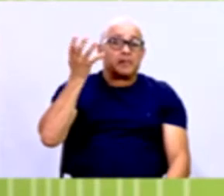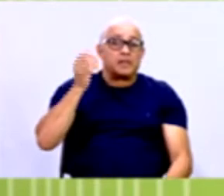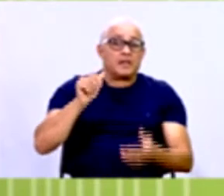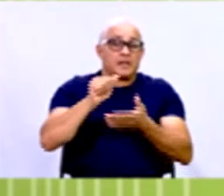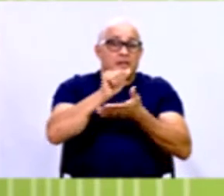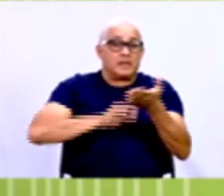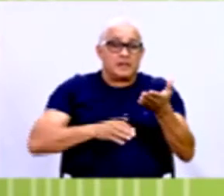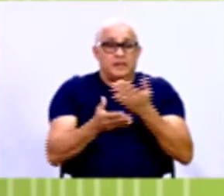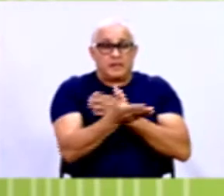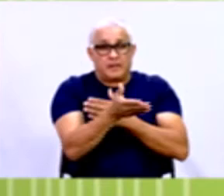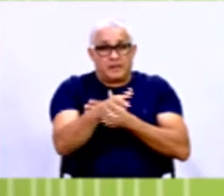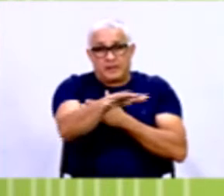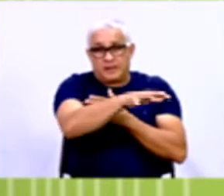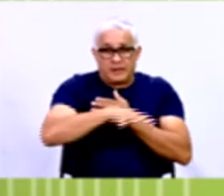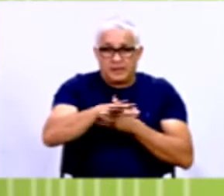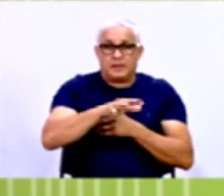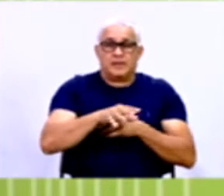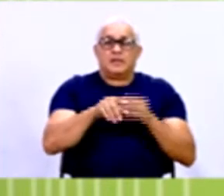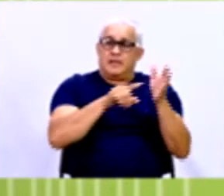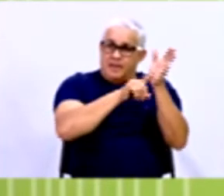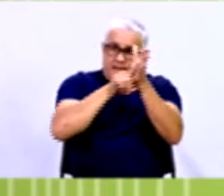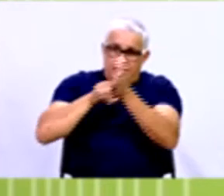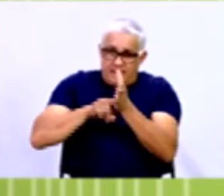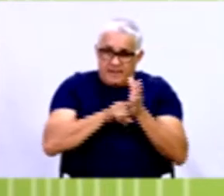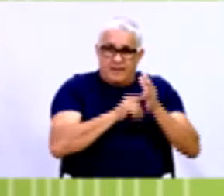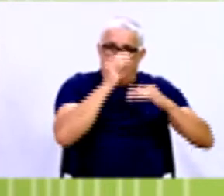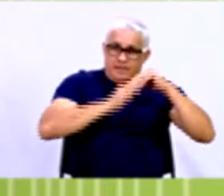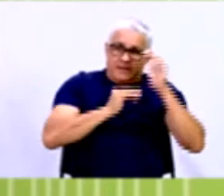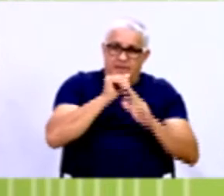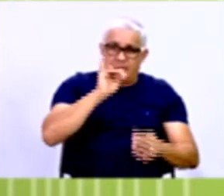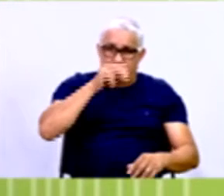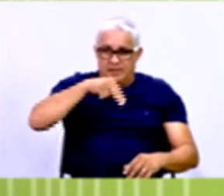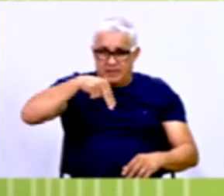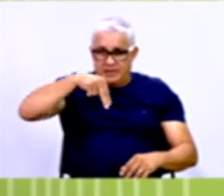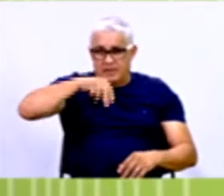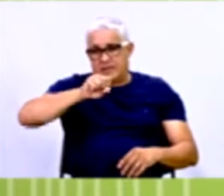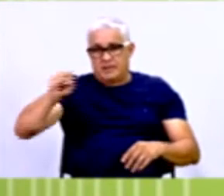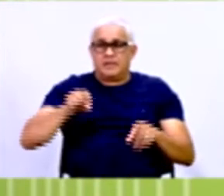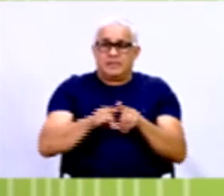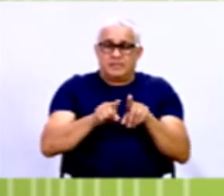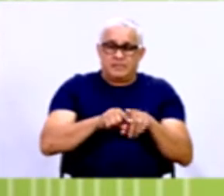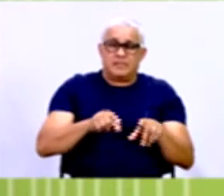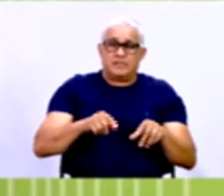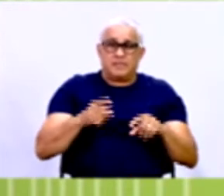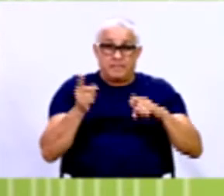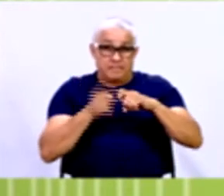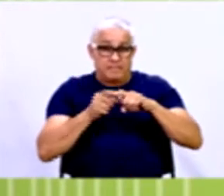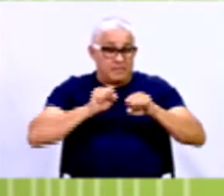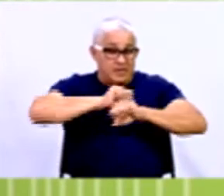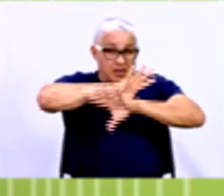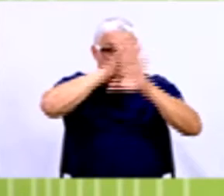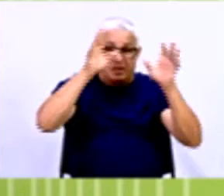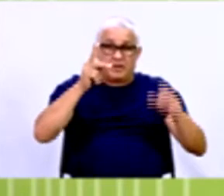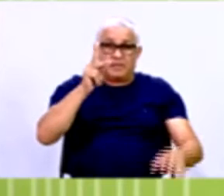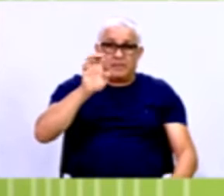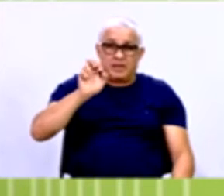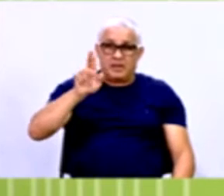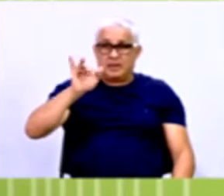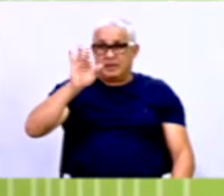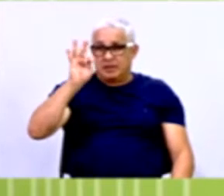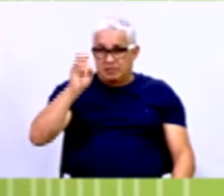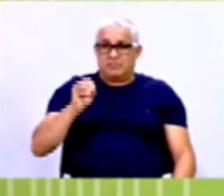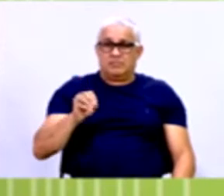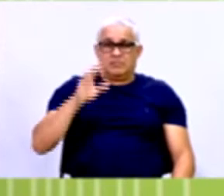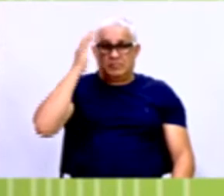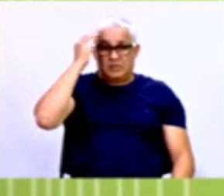atividade. Certo? Passa por uma perícia do INSS, mas é muito claro para o médico, para o perito, entender que a